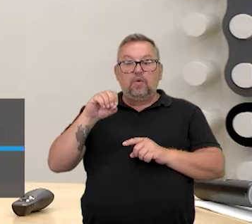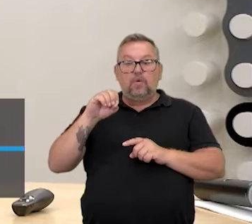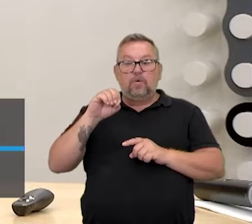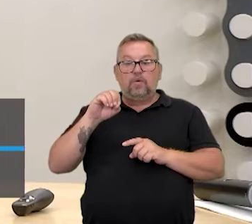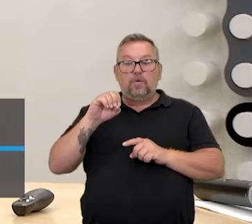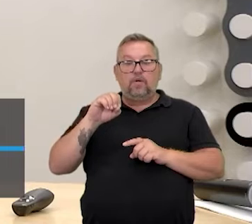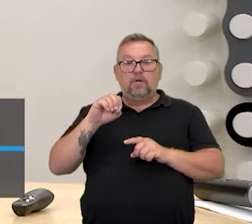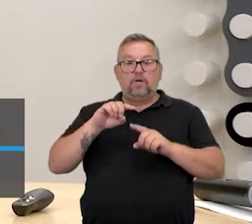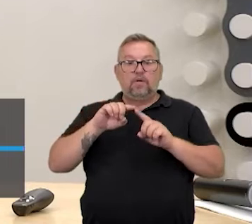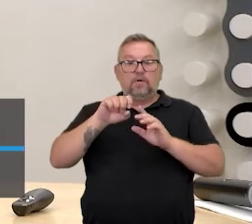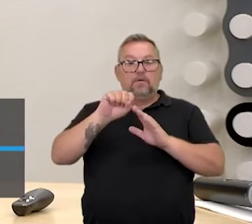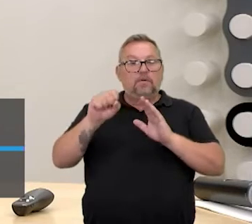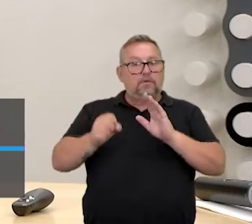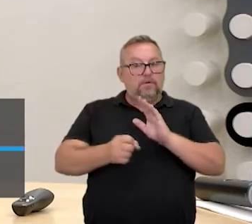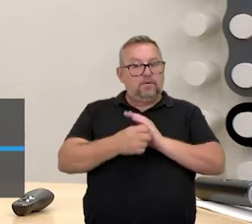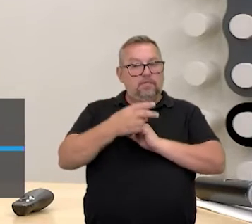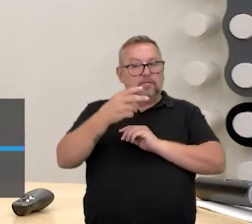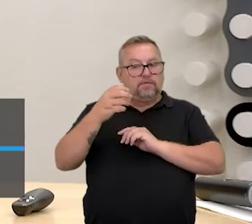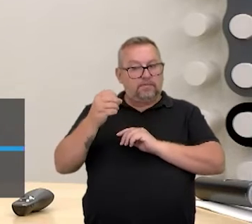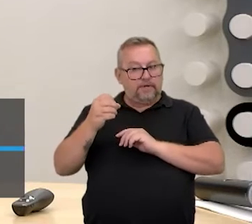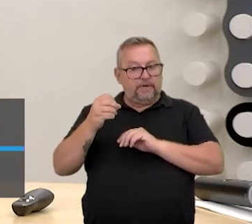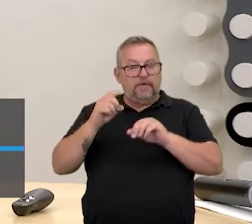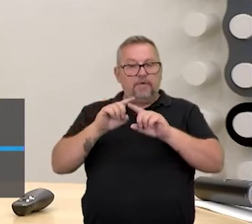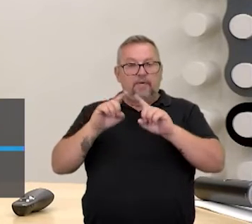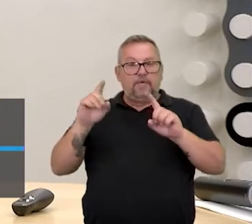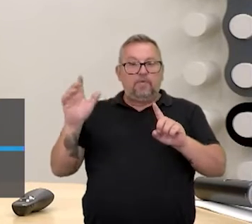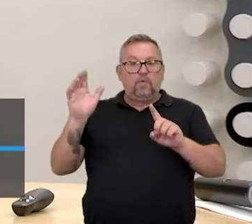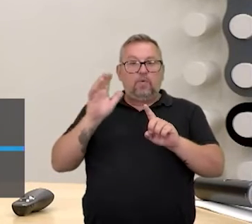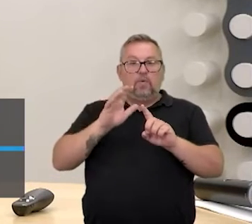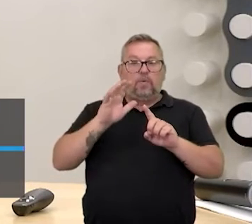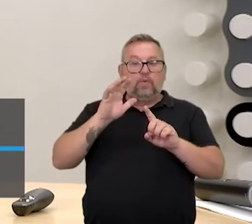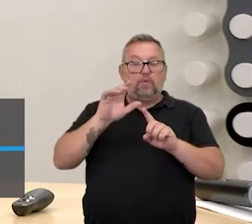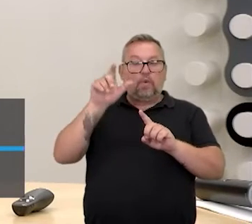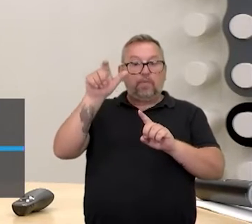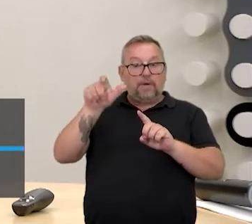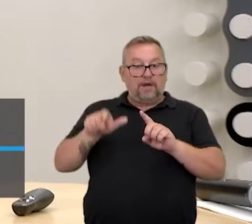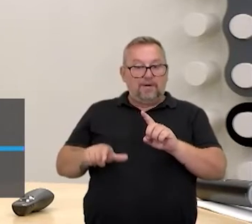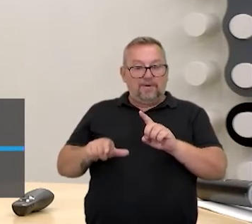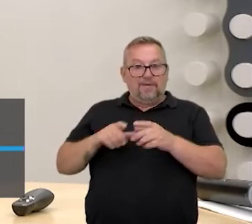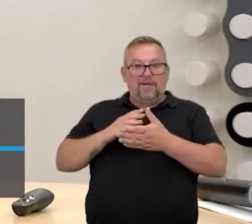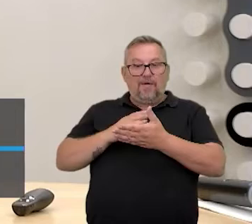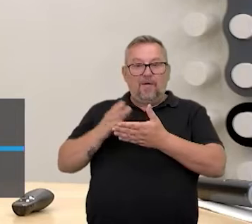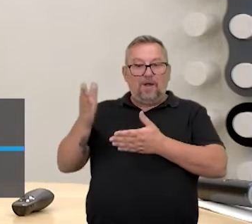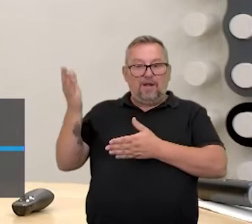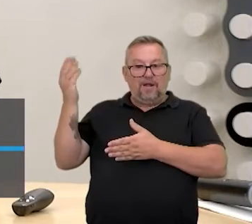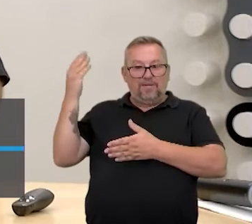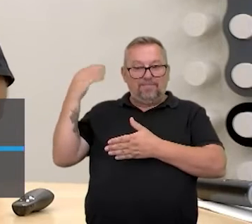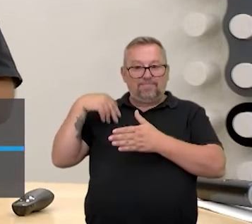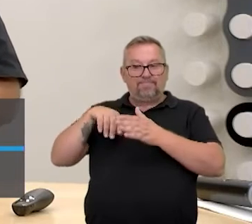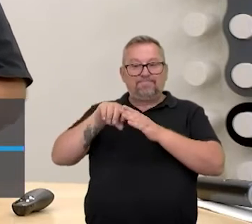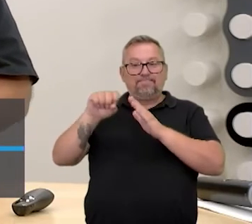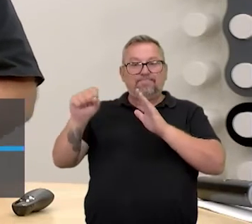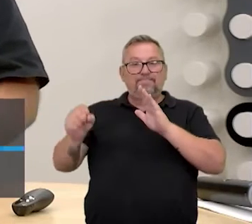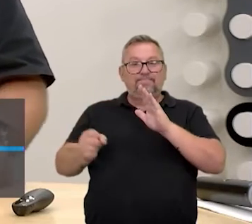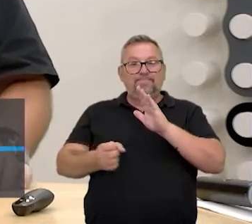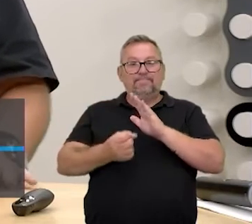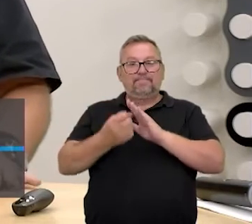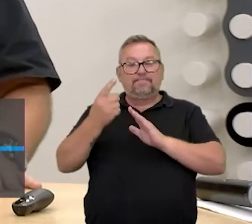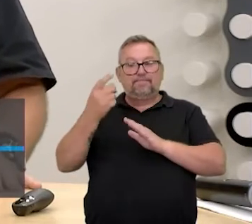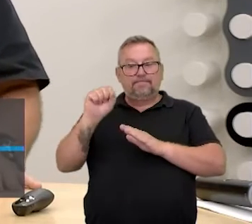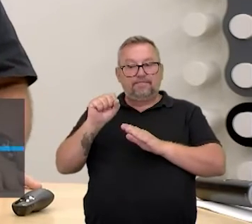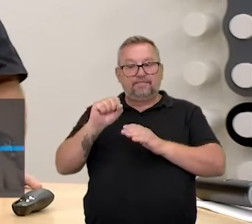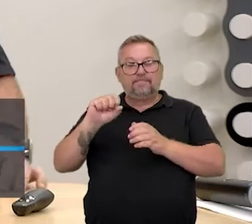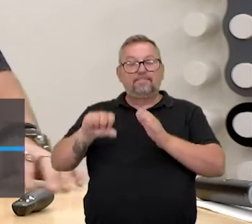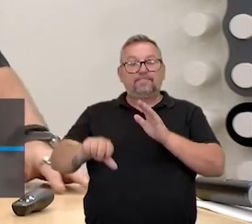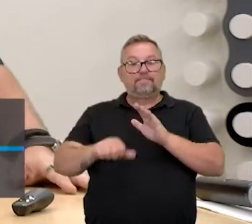século XX, mas na realidade, as interferências humanas, elas começam a aparecer já na